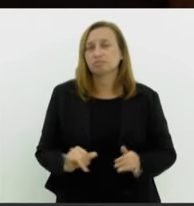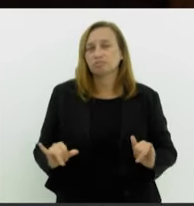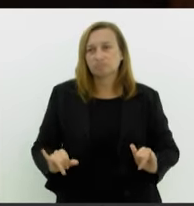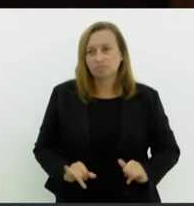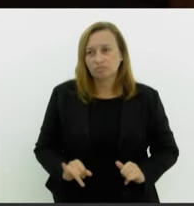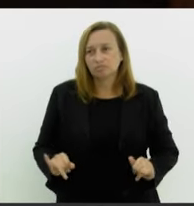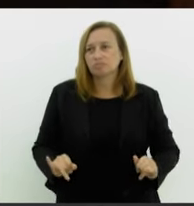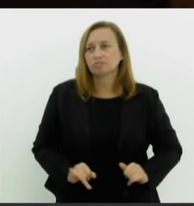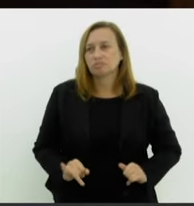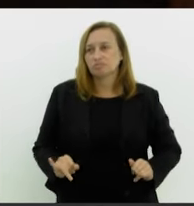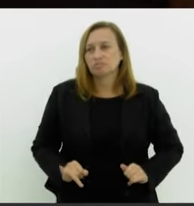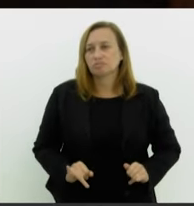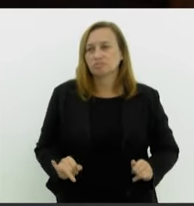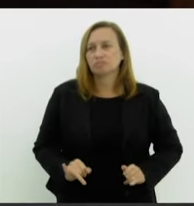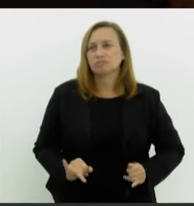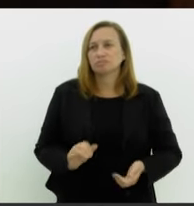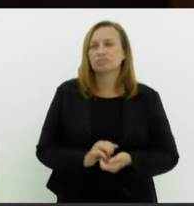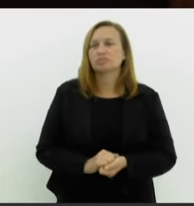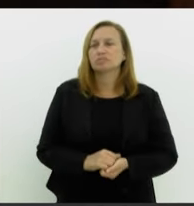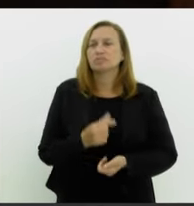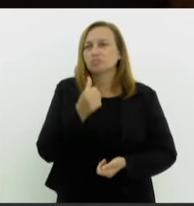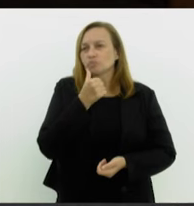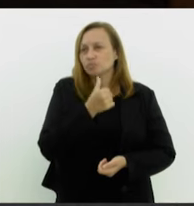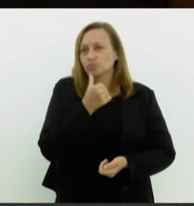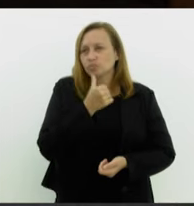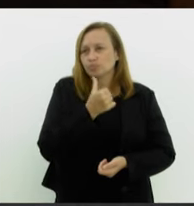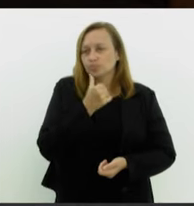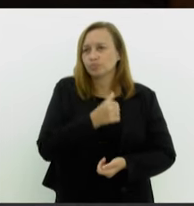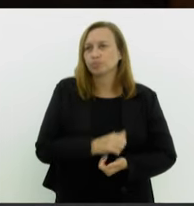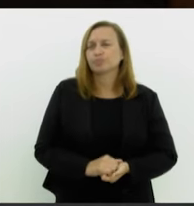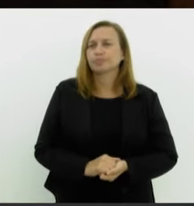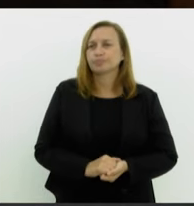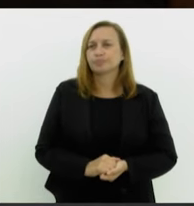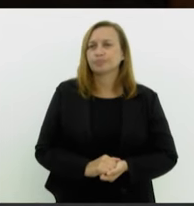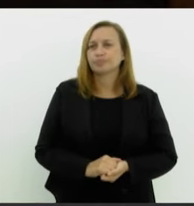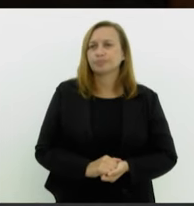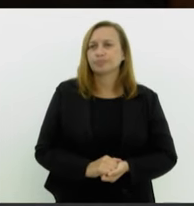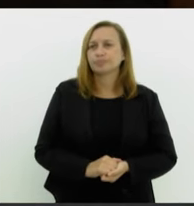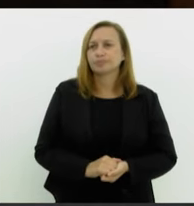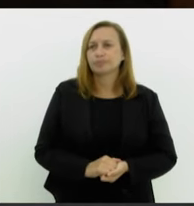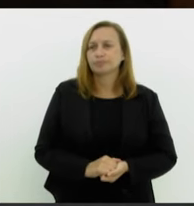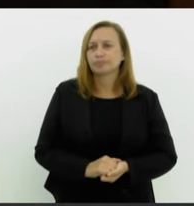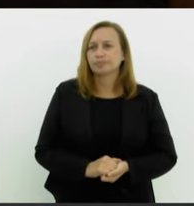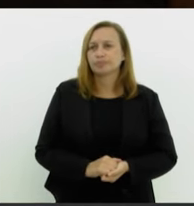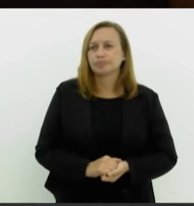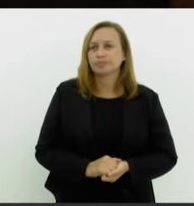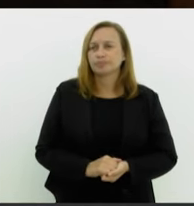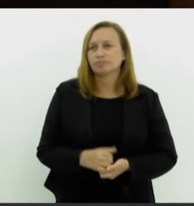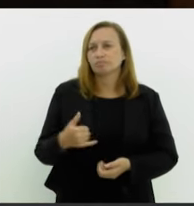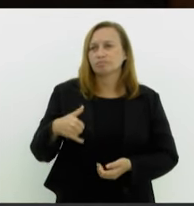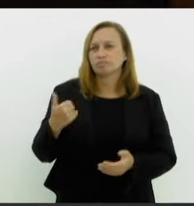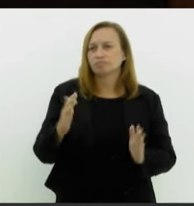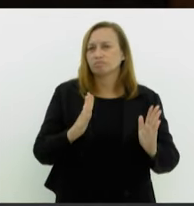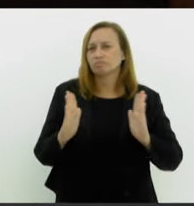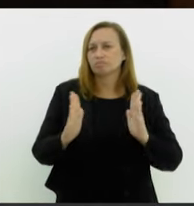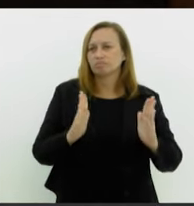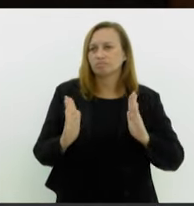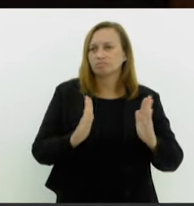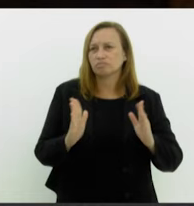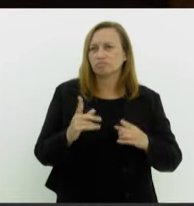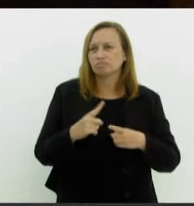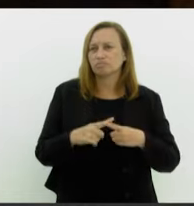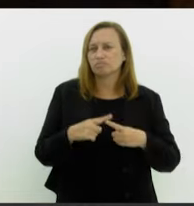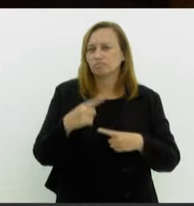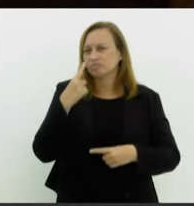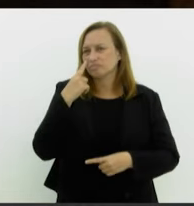sofrimento que as nossas meninas e aí eu faço um um recorte aí de idade porque a gente